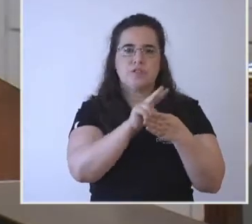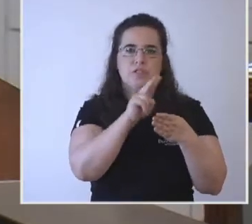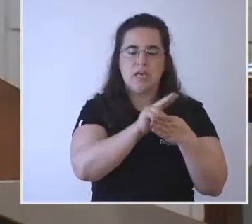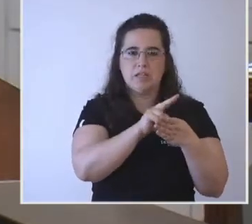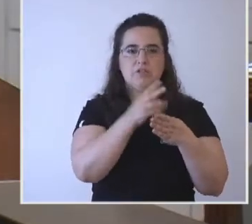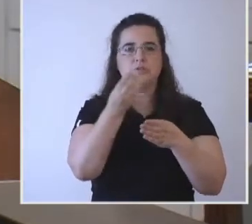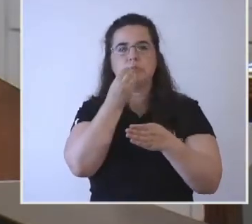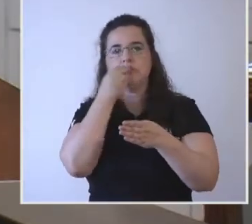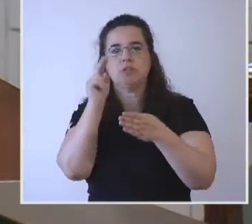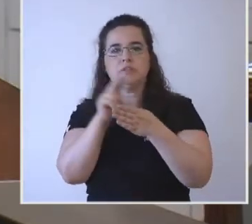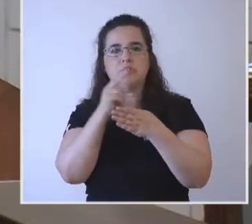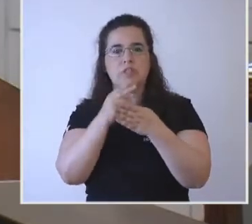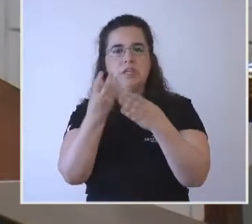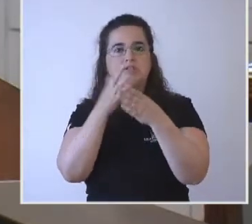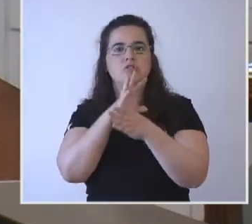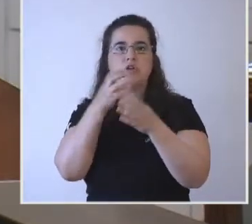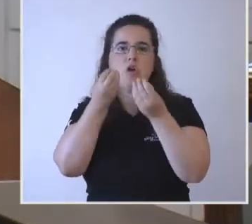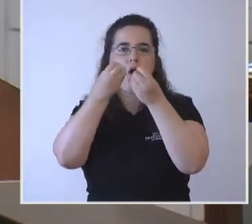ovo-vegetarianos,